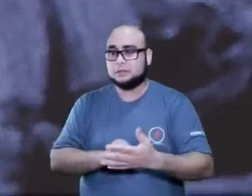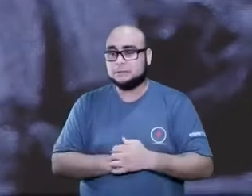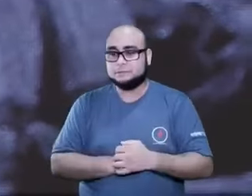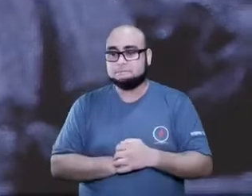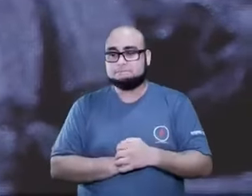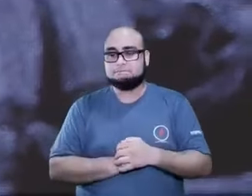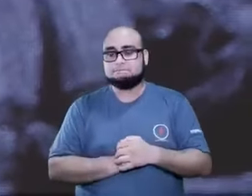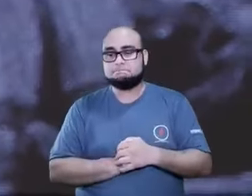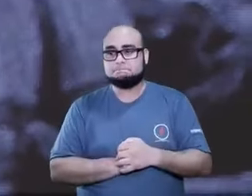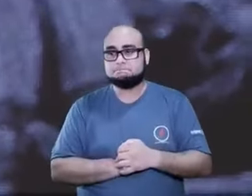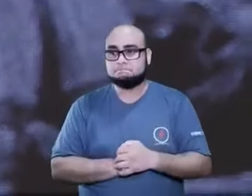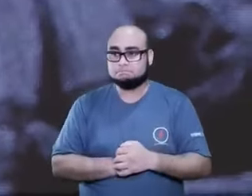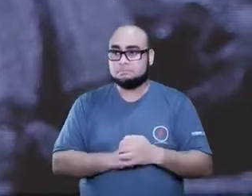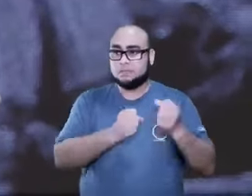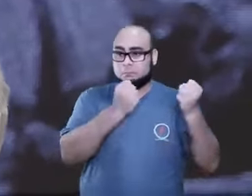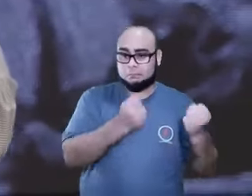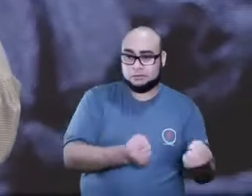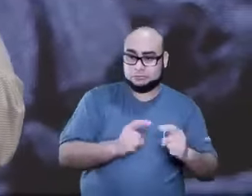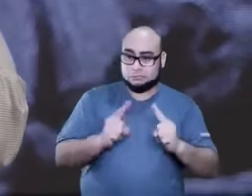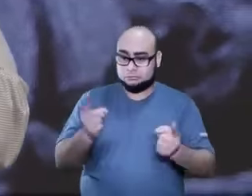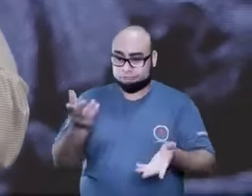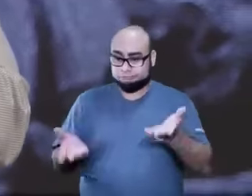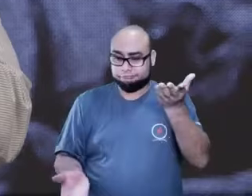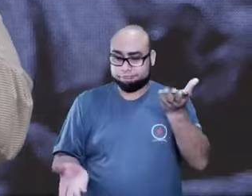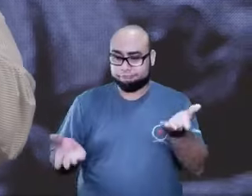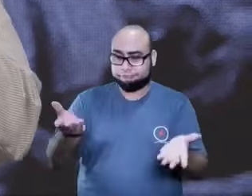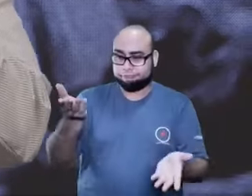diz que tem um peso, mas quando você coloca na balança,